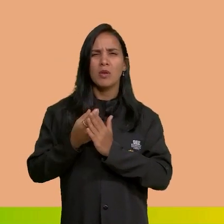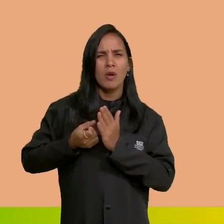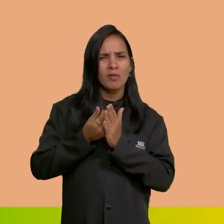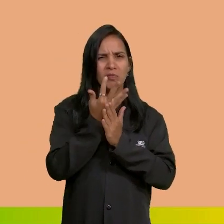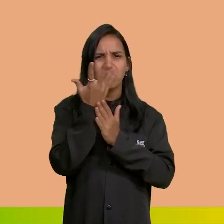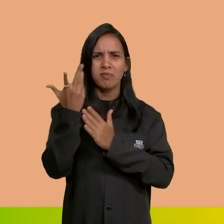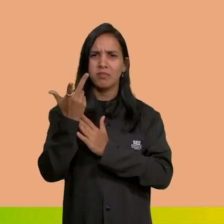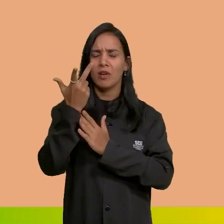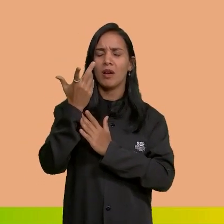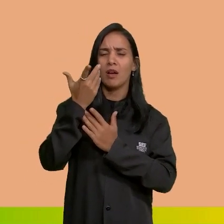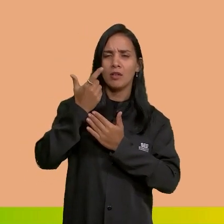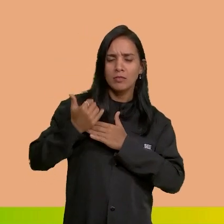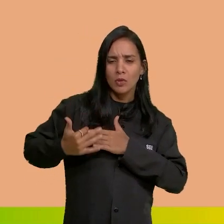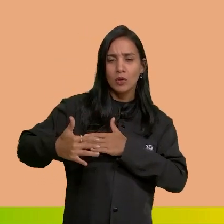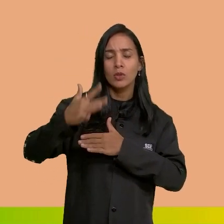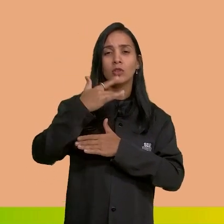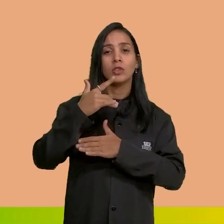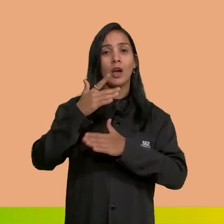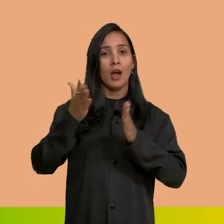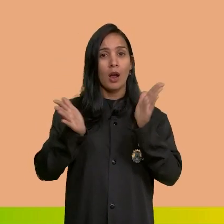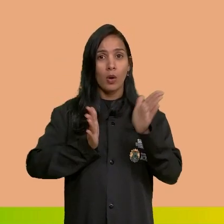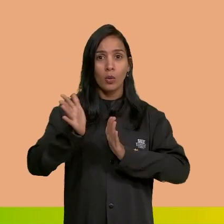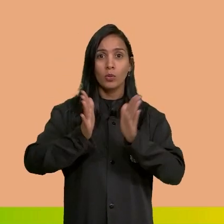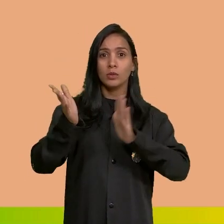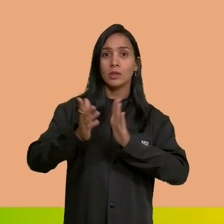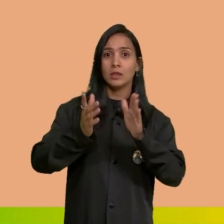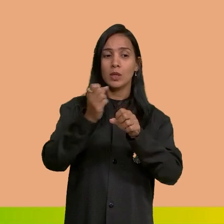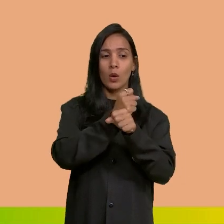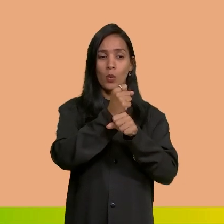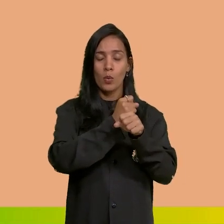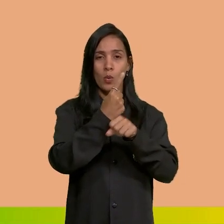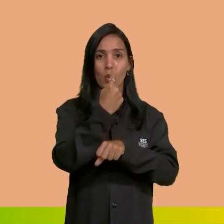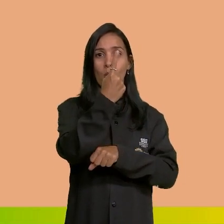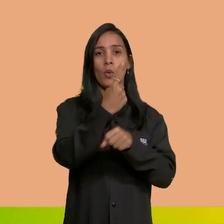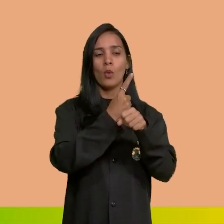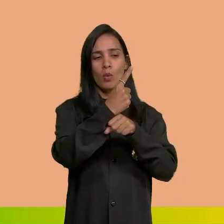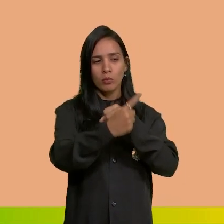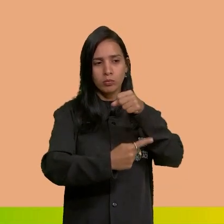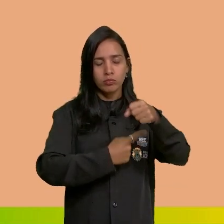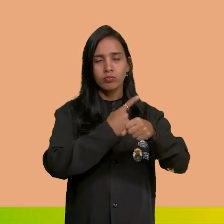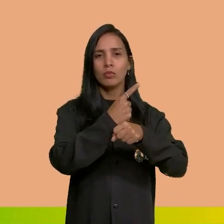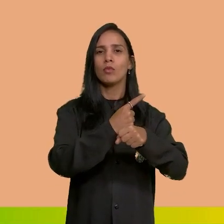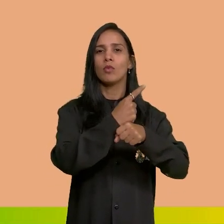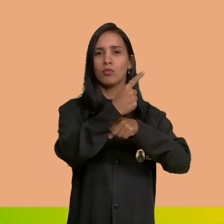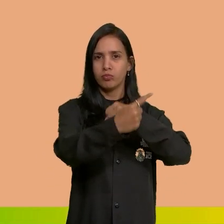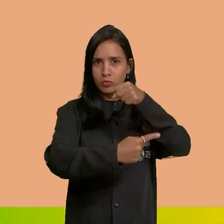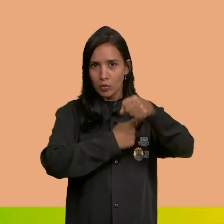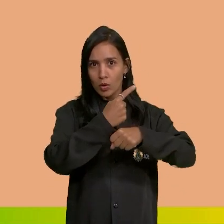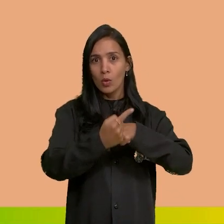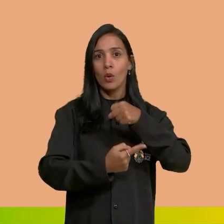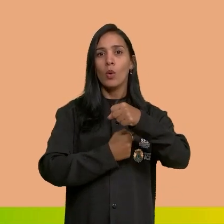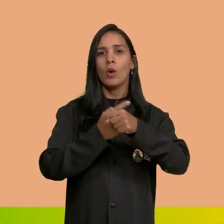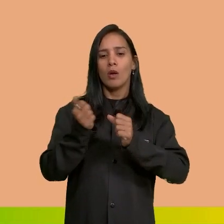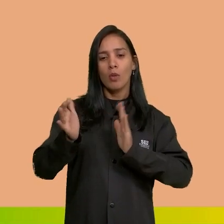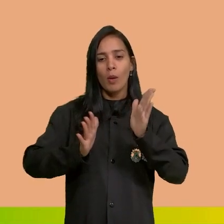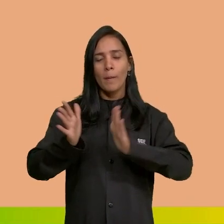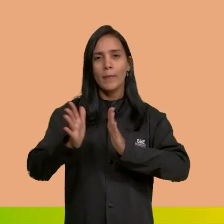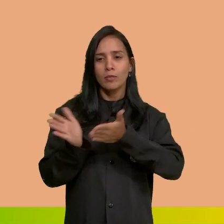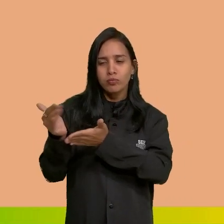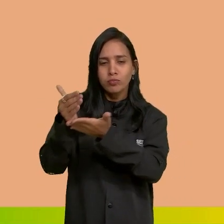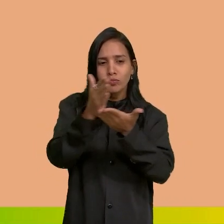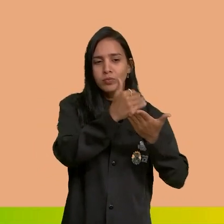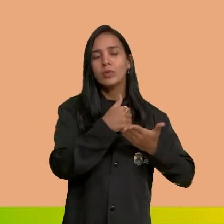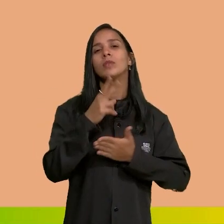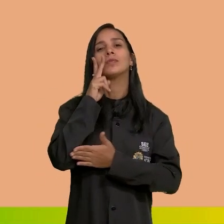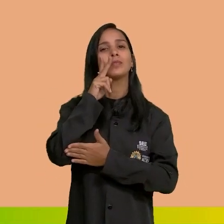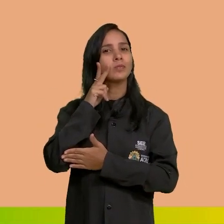ano na primavera, períodos em que se fazia a colheita do vinho naquela região. Então,